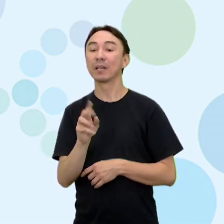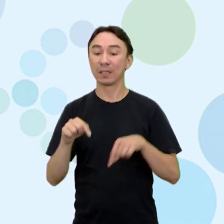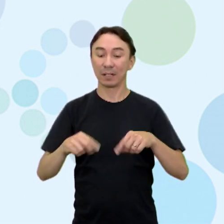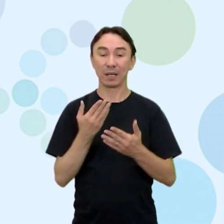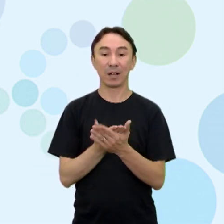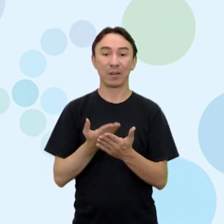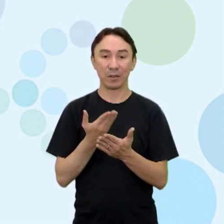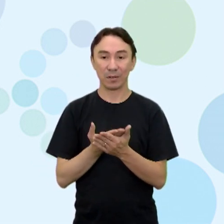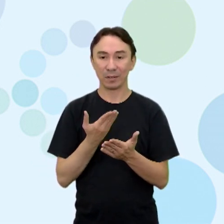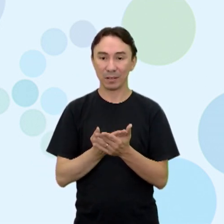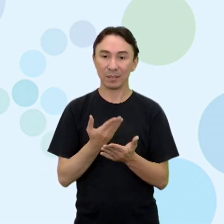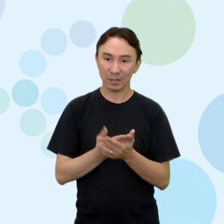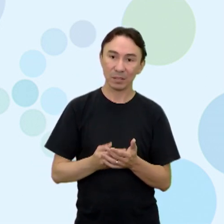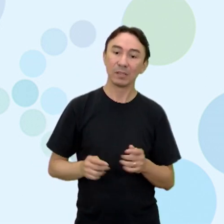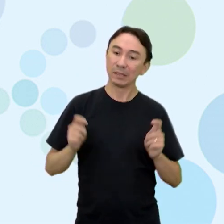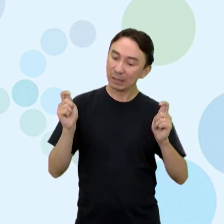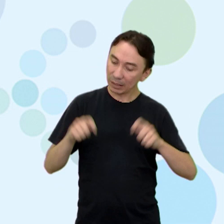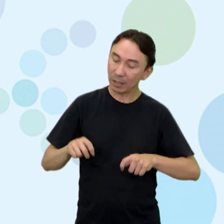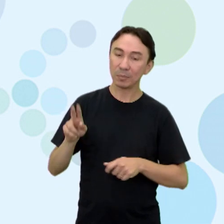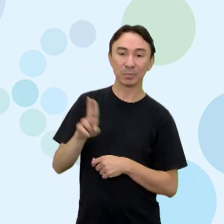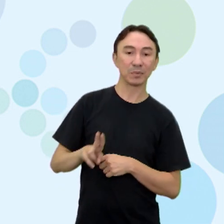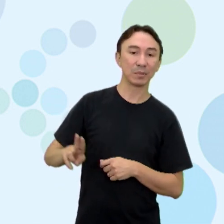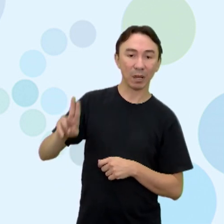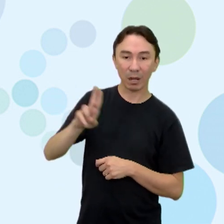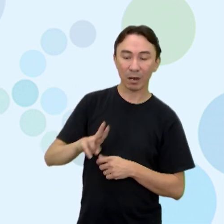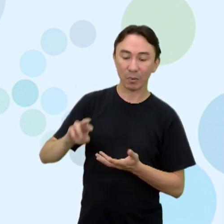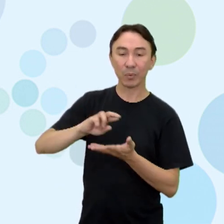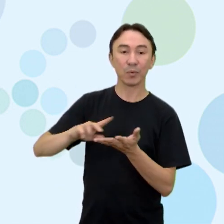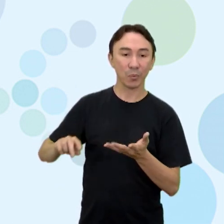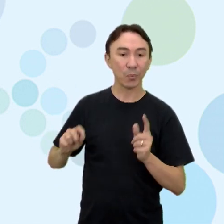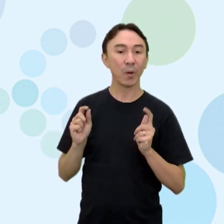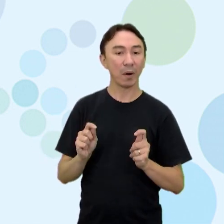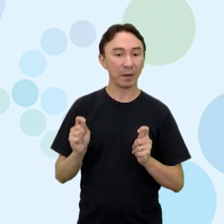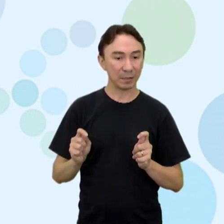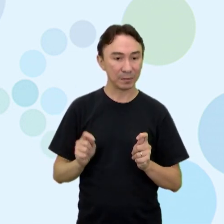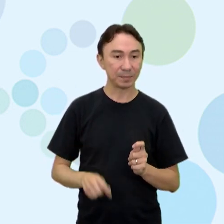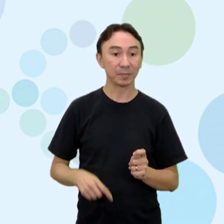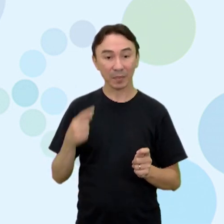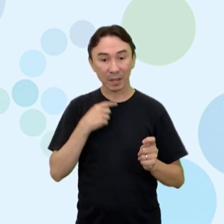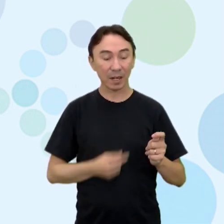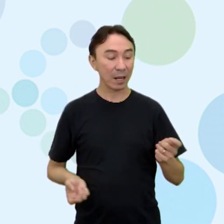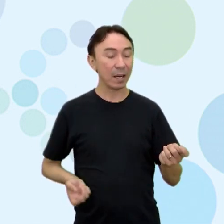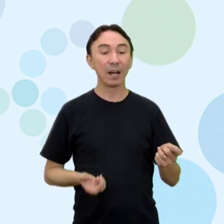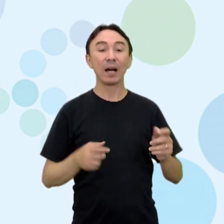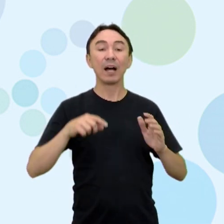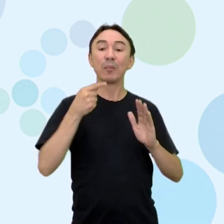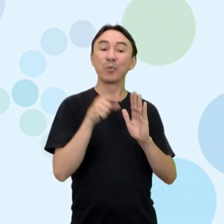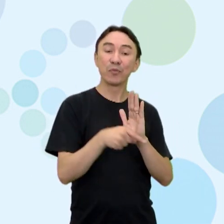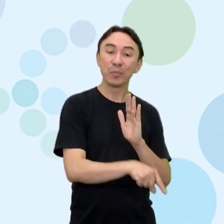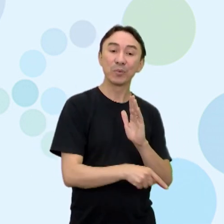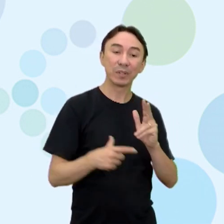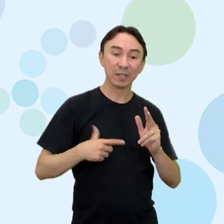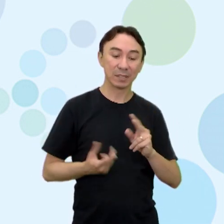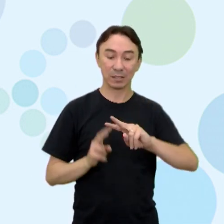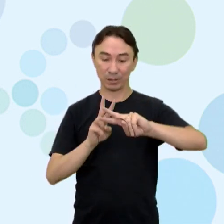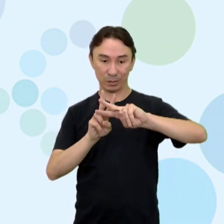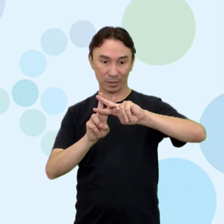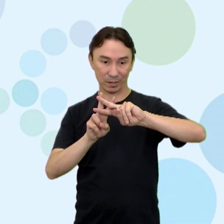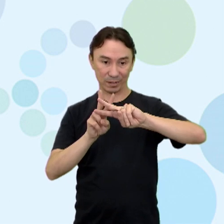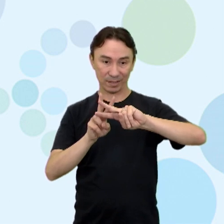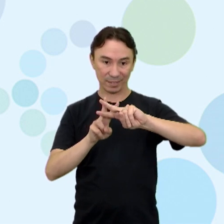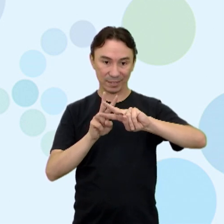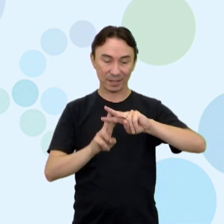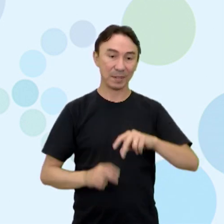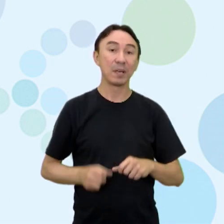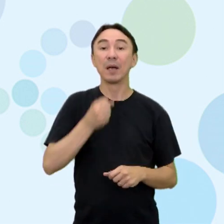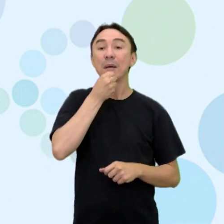O aprofundamento em que você está é o hashtag, se liga na mídia, se liga na mídia. Unidade curricular, está na